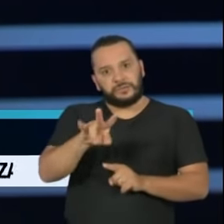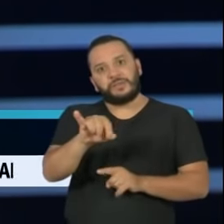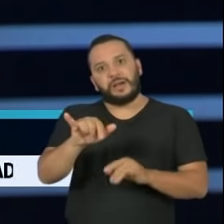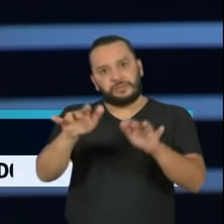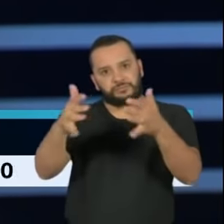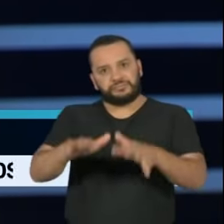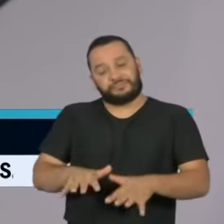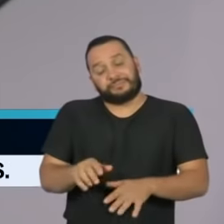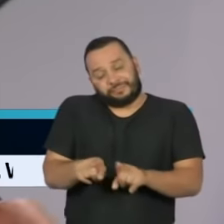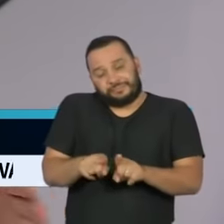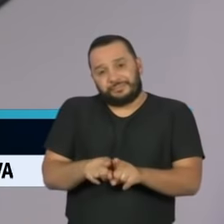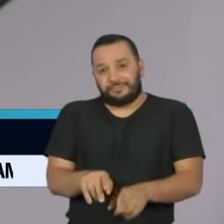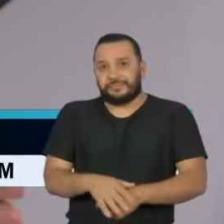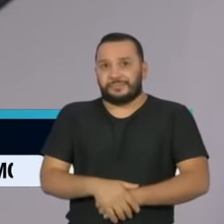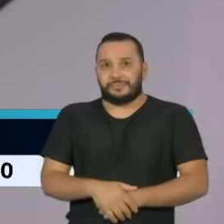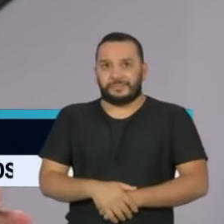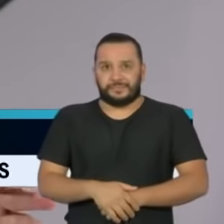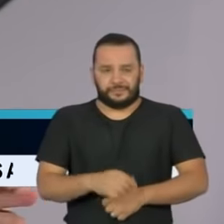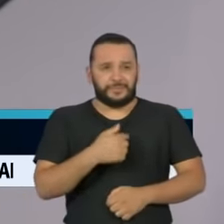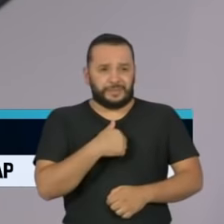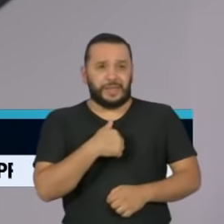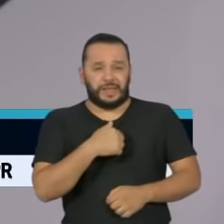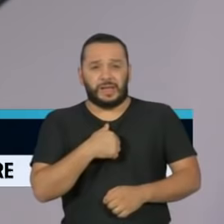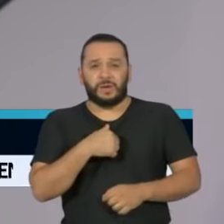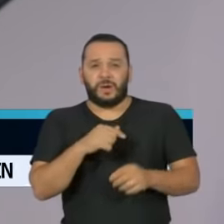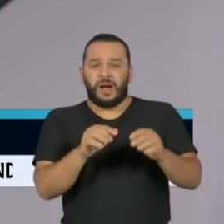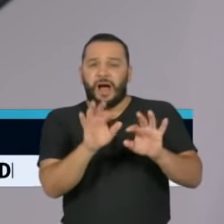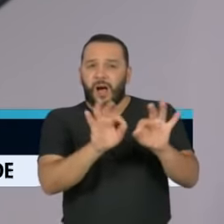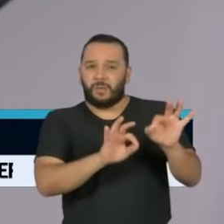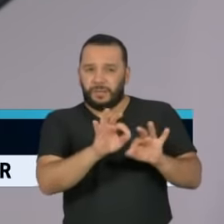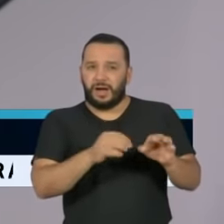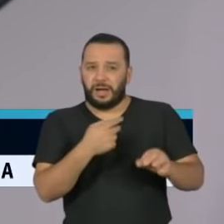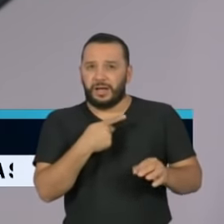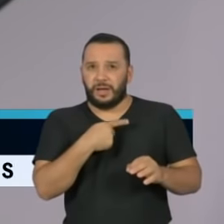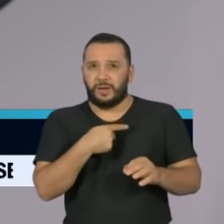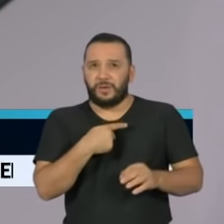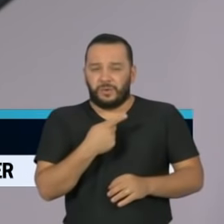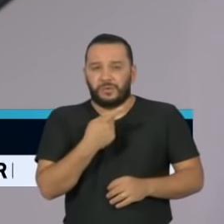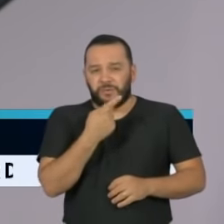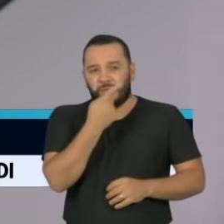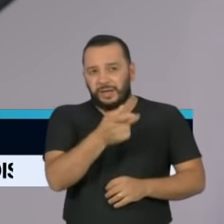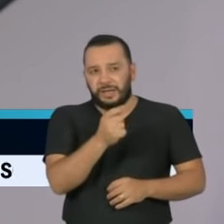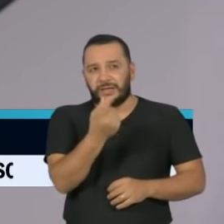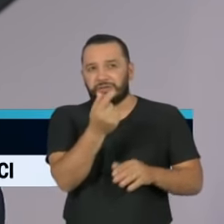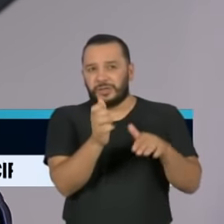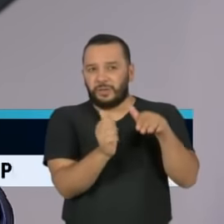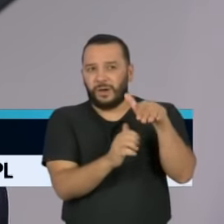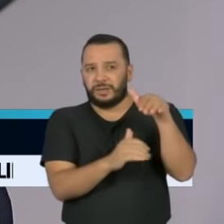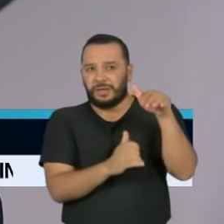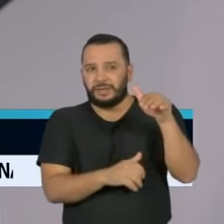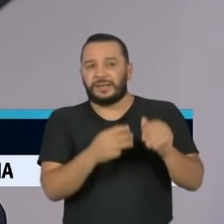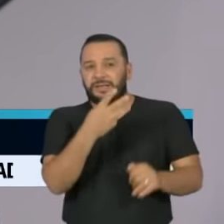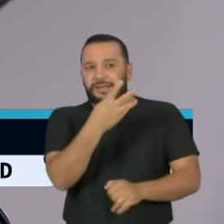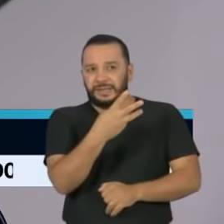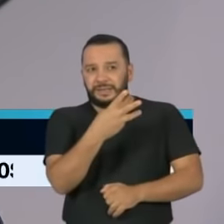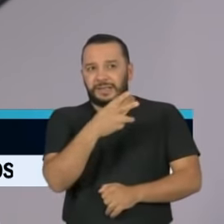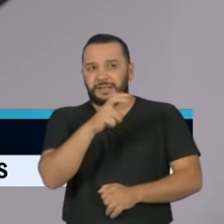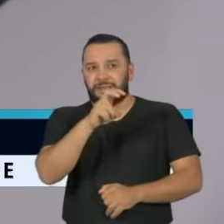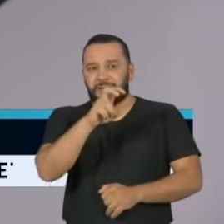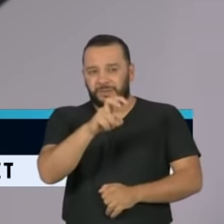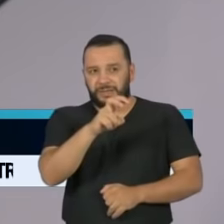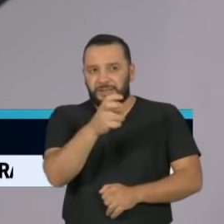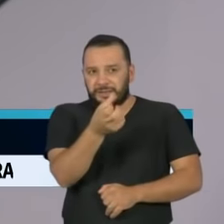Olha, eu tenho que fazer uma correção, se me permite, rapidamente. Eu falei quanto nós temos reserva internacional lá, mas são 356